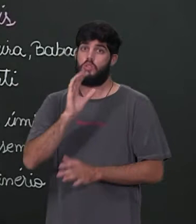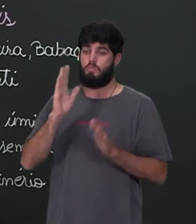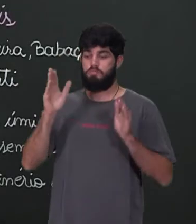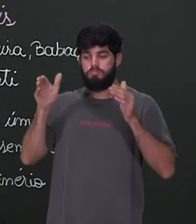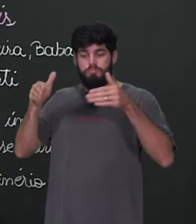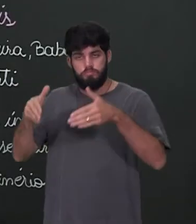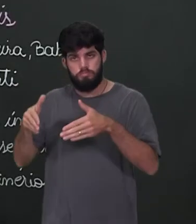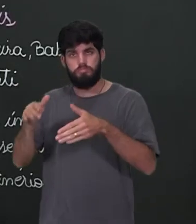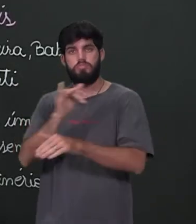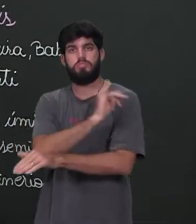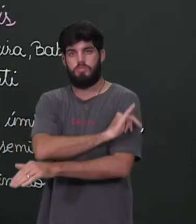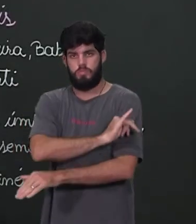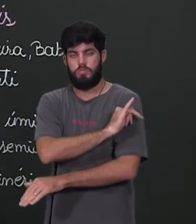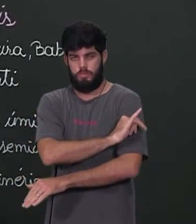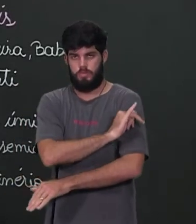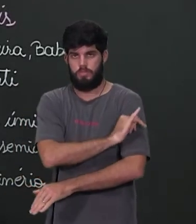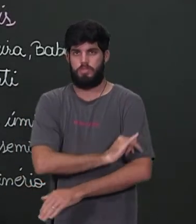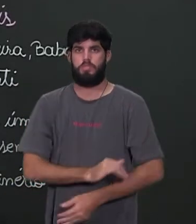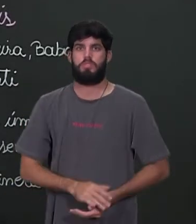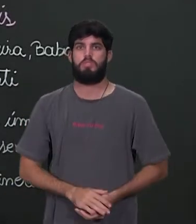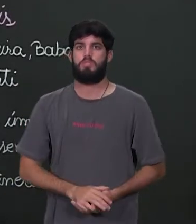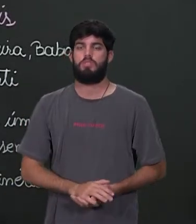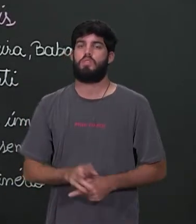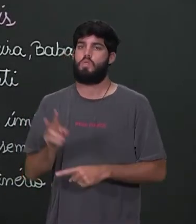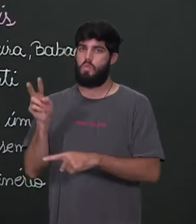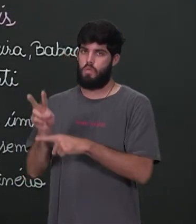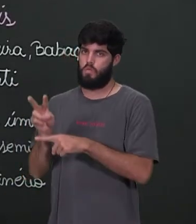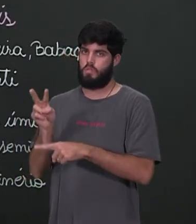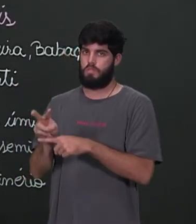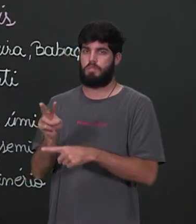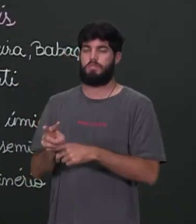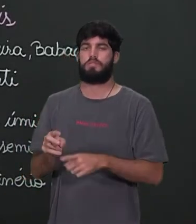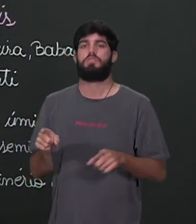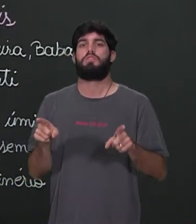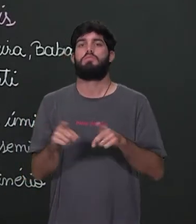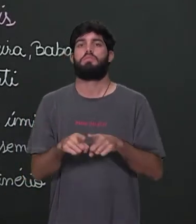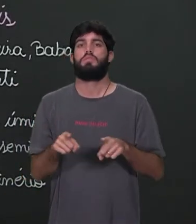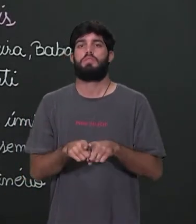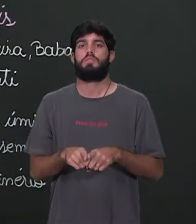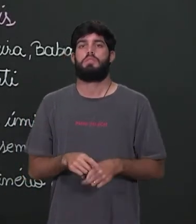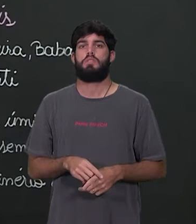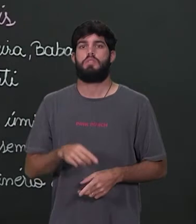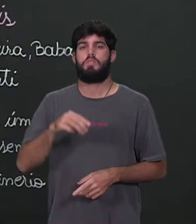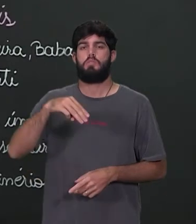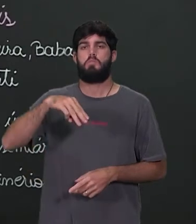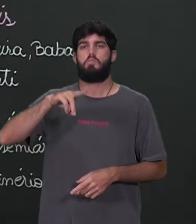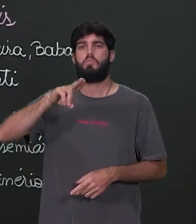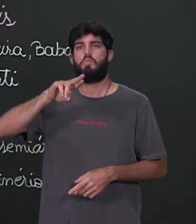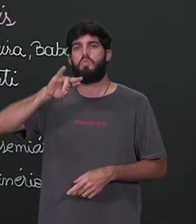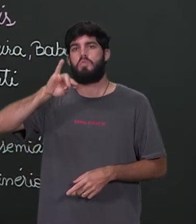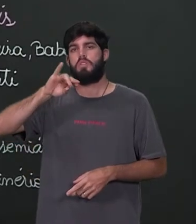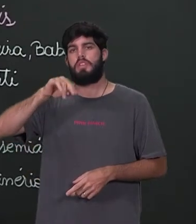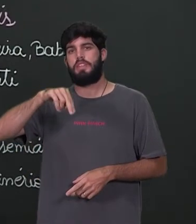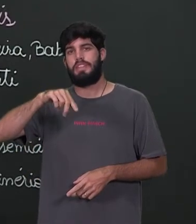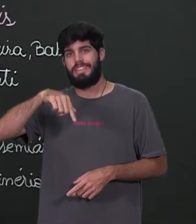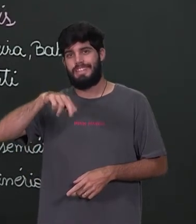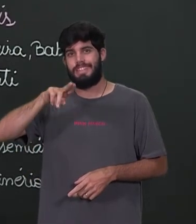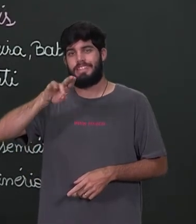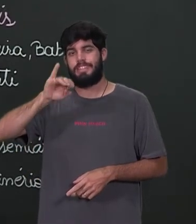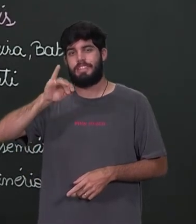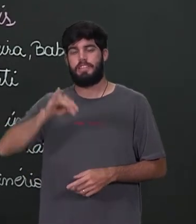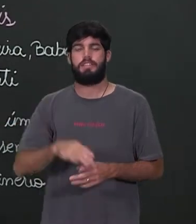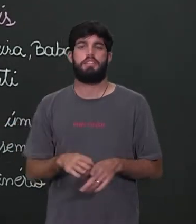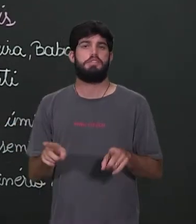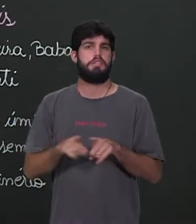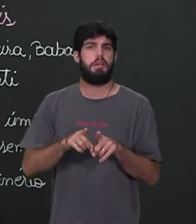naquela região, tem uma série de processos para conservação dessa espécie. A gente tem muriqui do sul, muriqui do norte, papagaio de